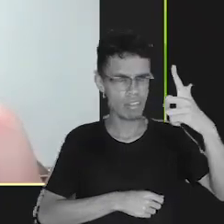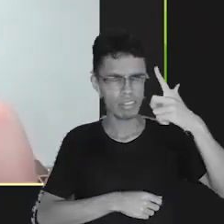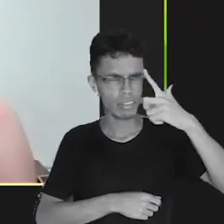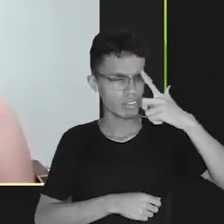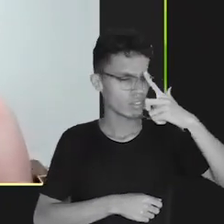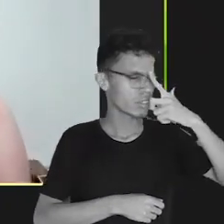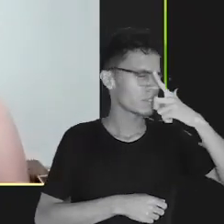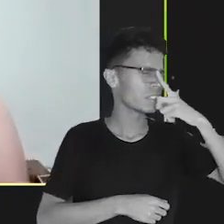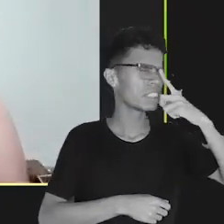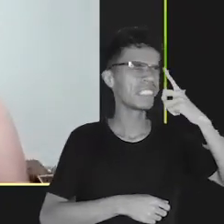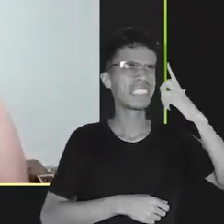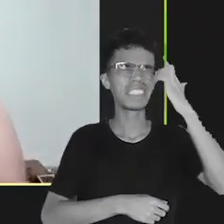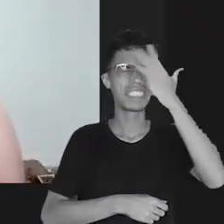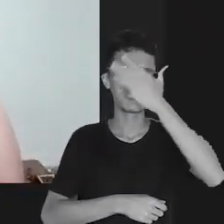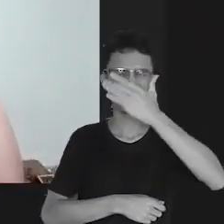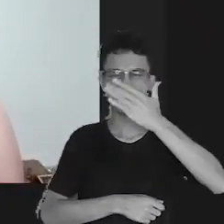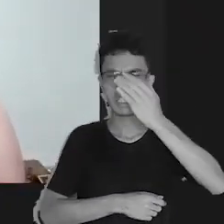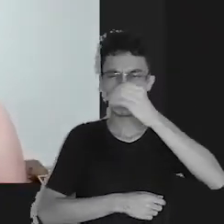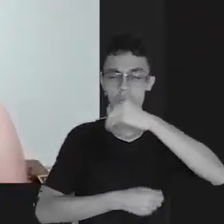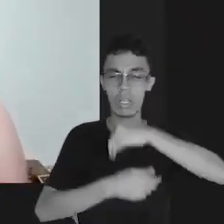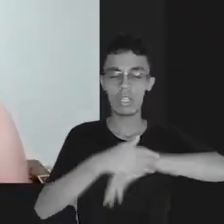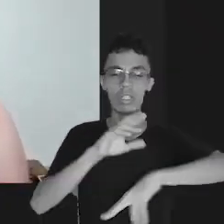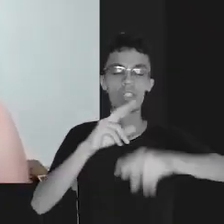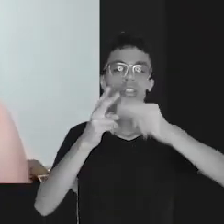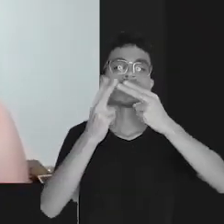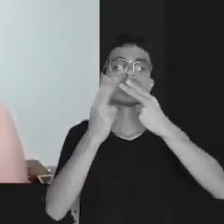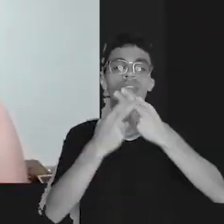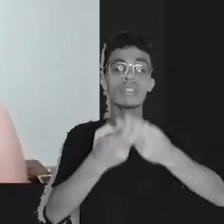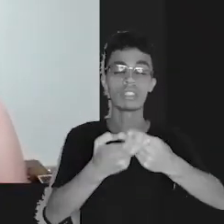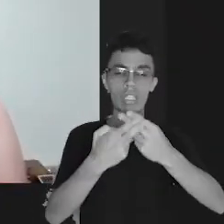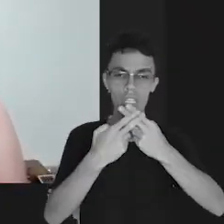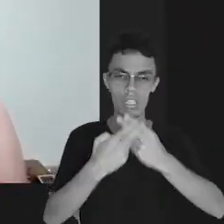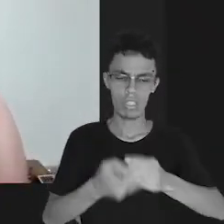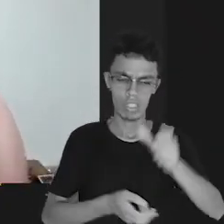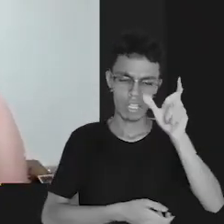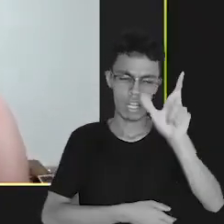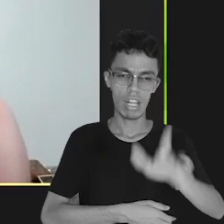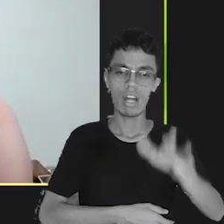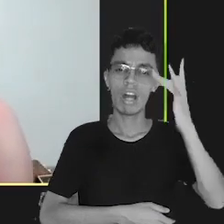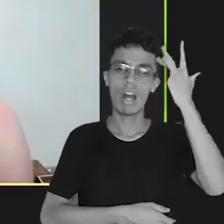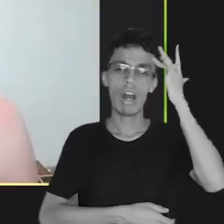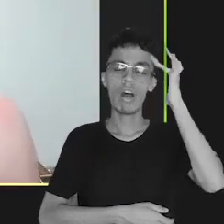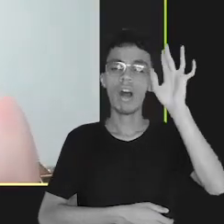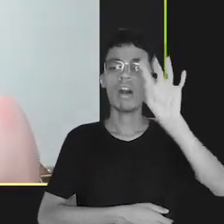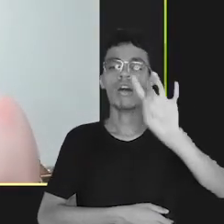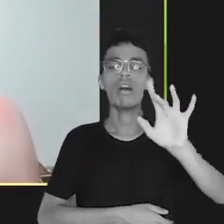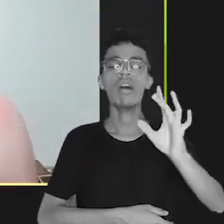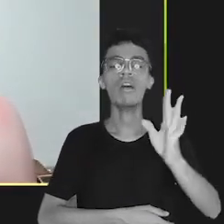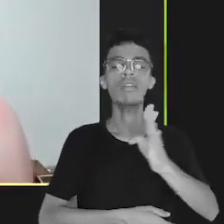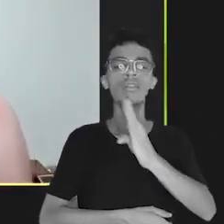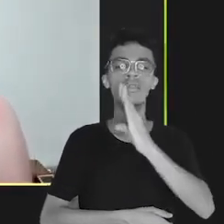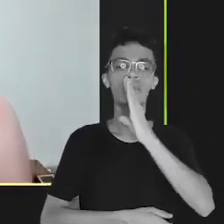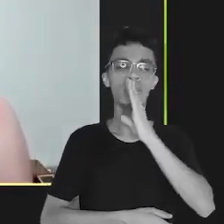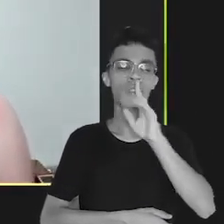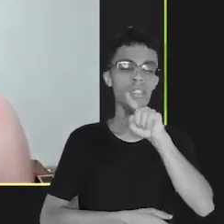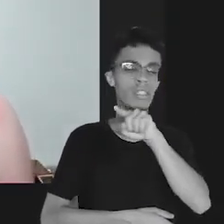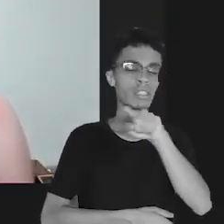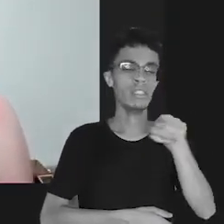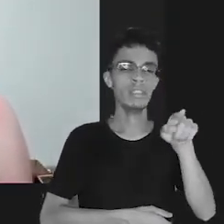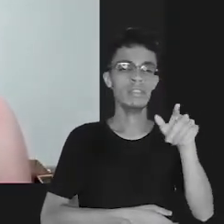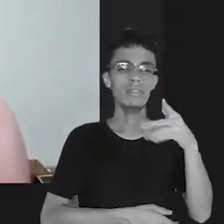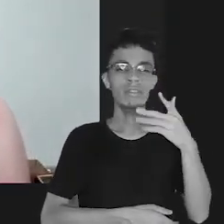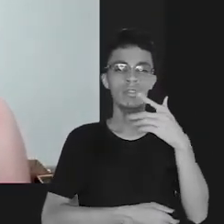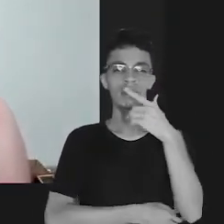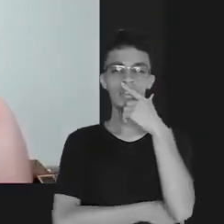cegou por dentro. É paciente? Não sei, eu só o vi calado.